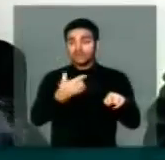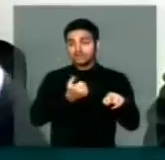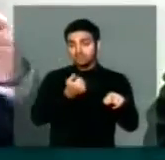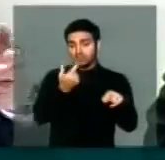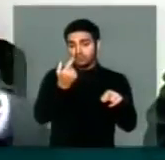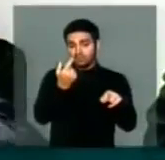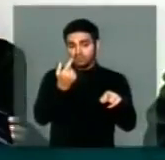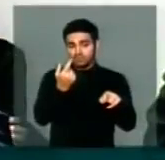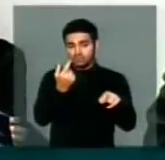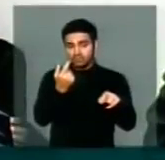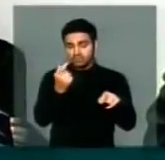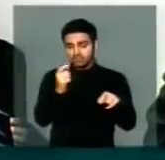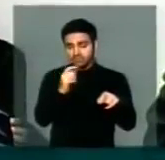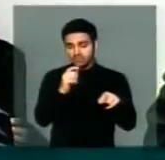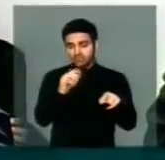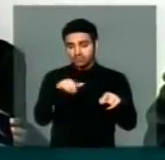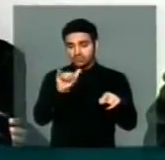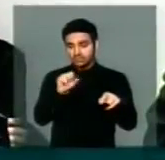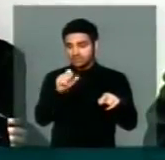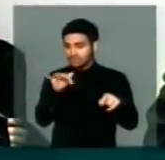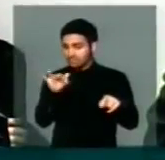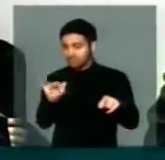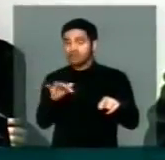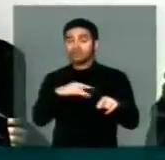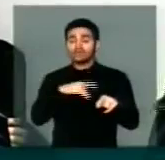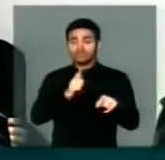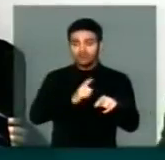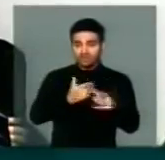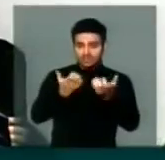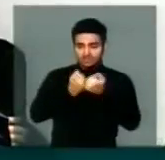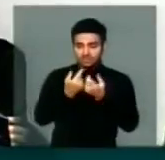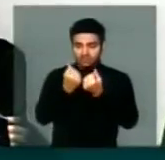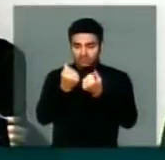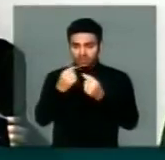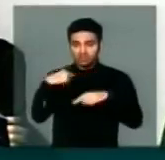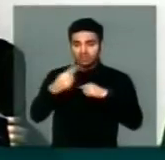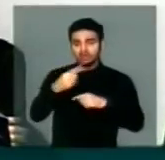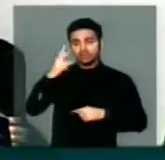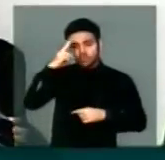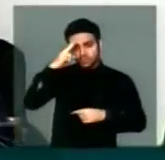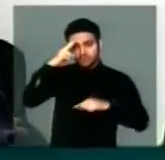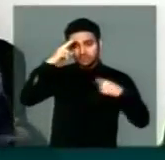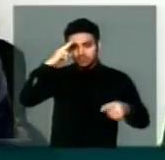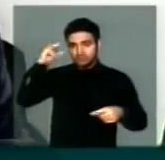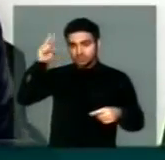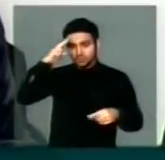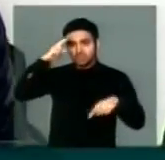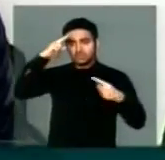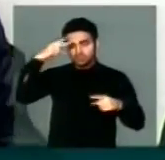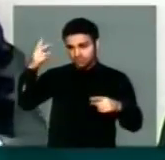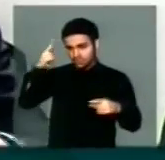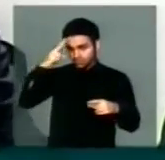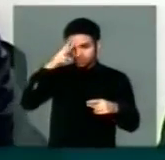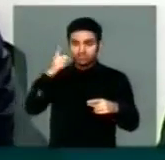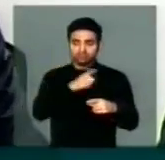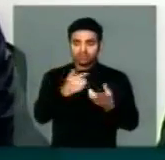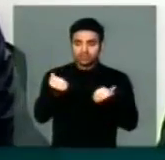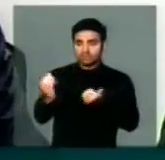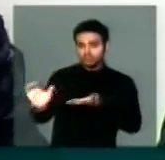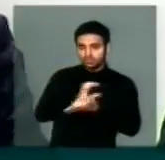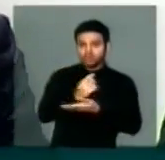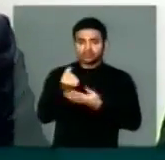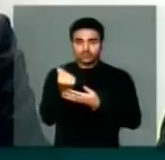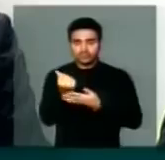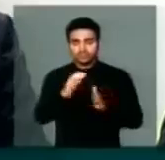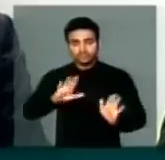valores, Alberto Seff, da Andrade Gutierrez, em 3 segunda-feiras seguidas e retirou lá R$500 mil. Aí vem